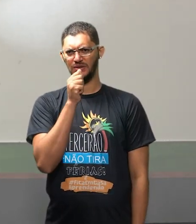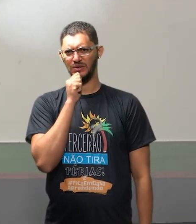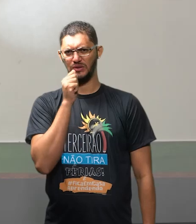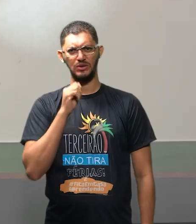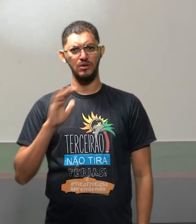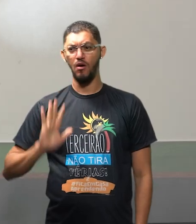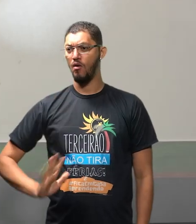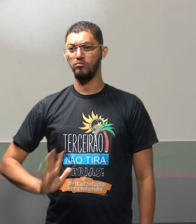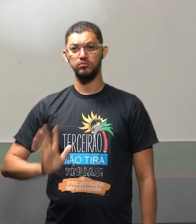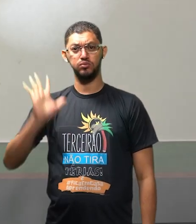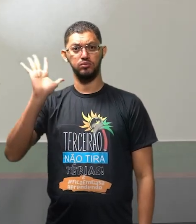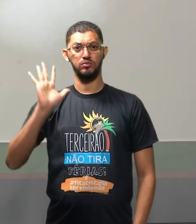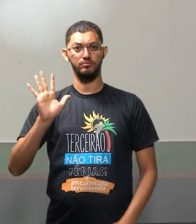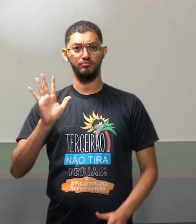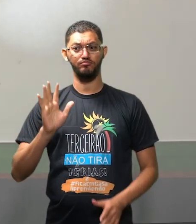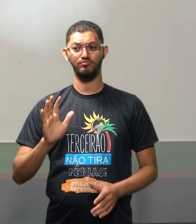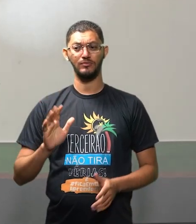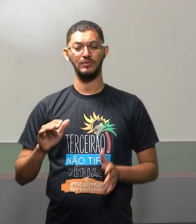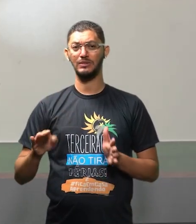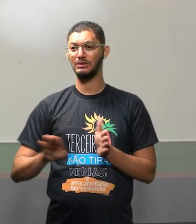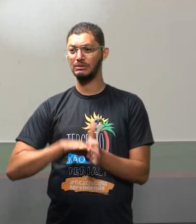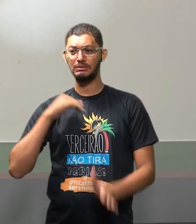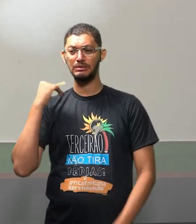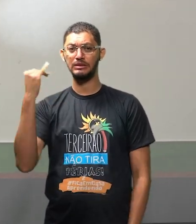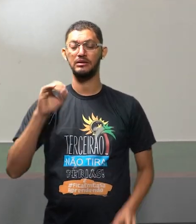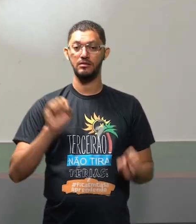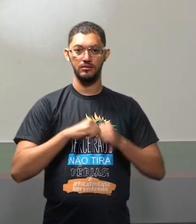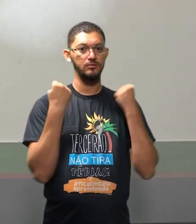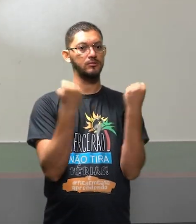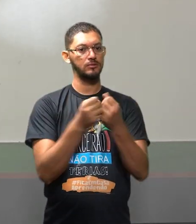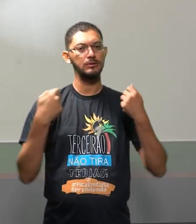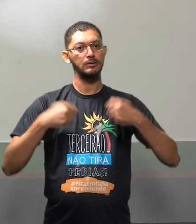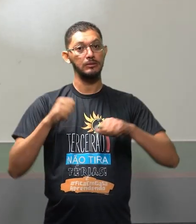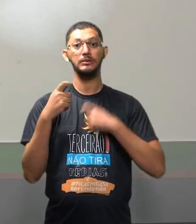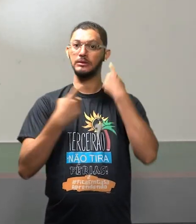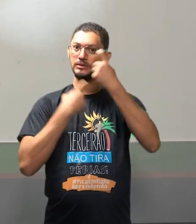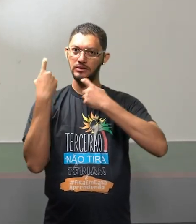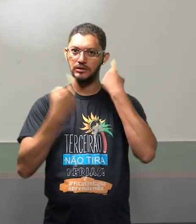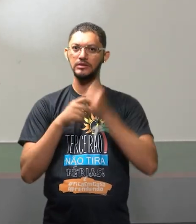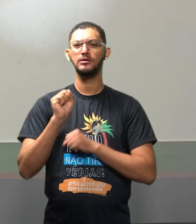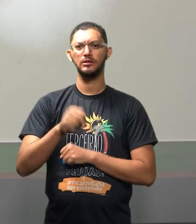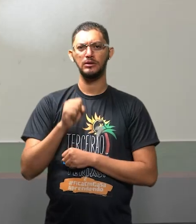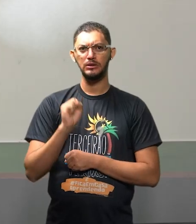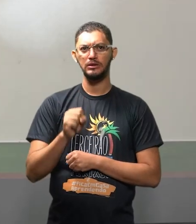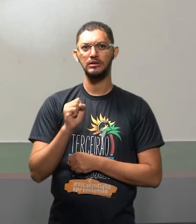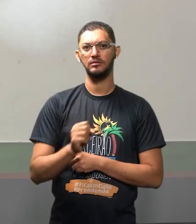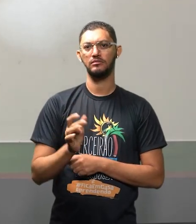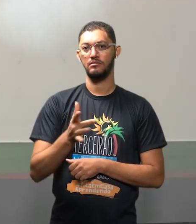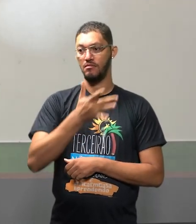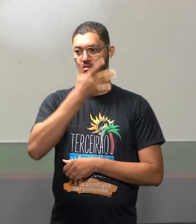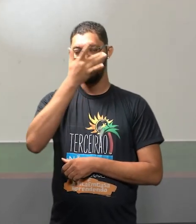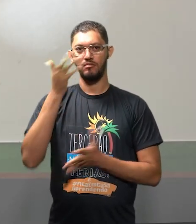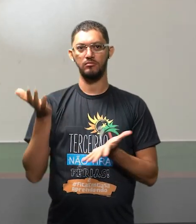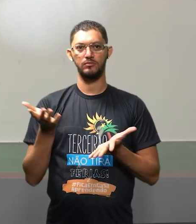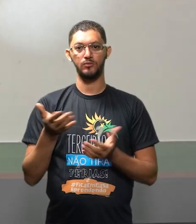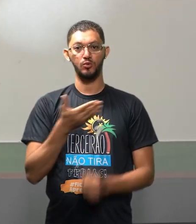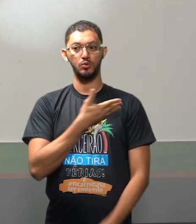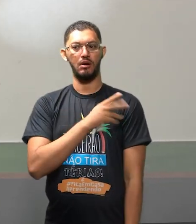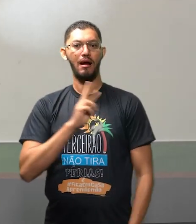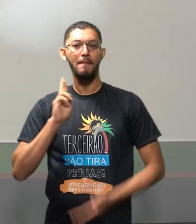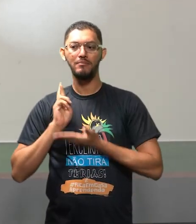muito alto. Então ainda é algo que a sociedade precisa se preocupar, as autoridades precisam se preocupar com isso